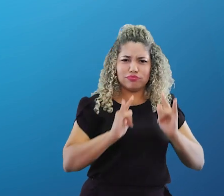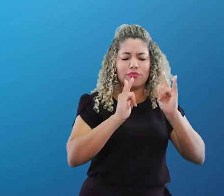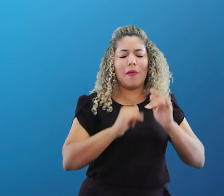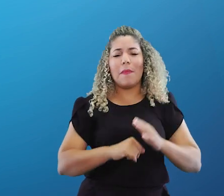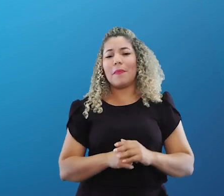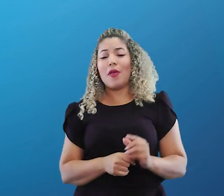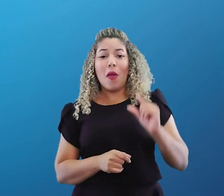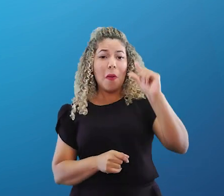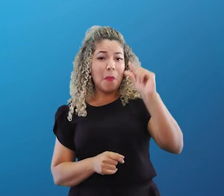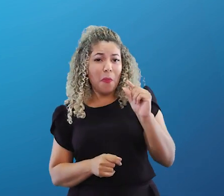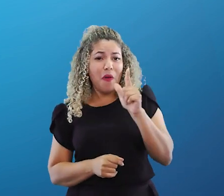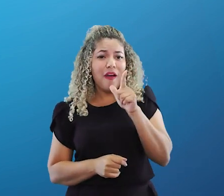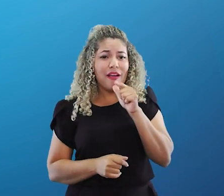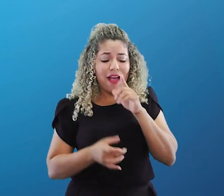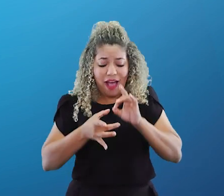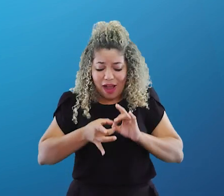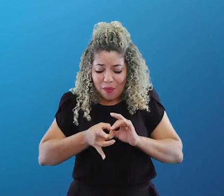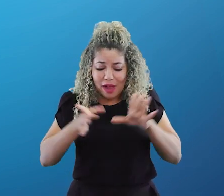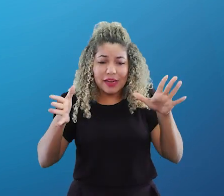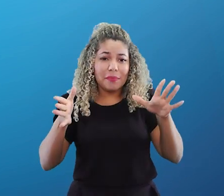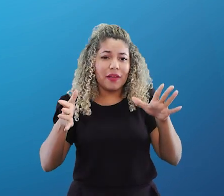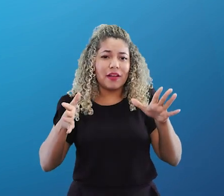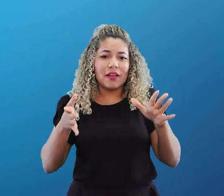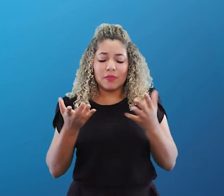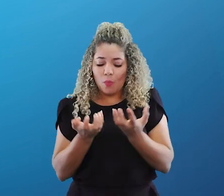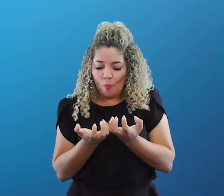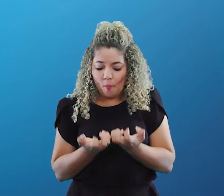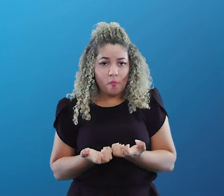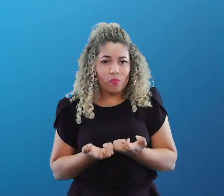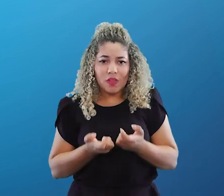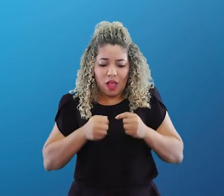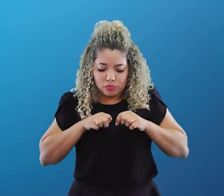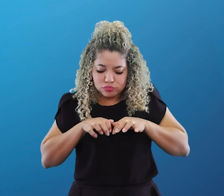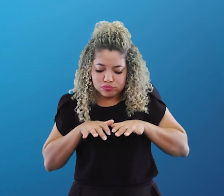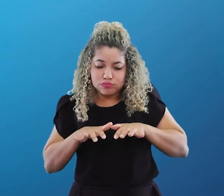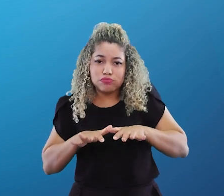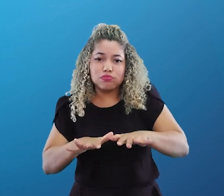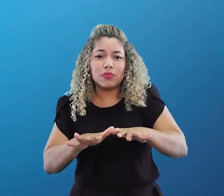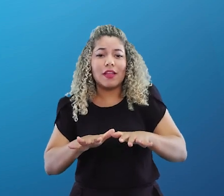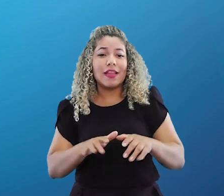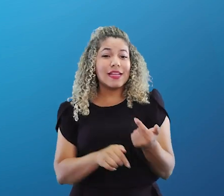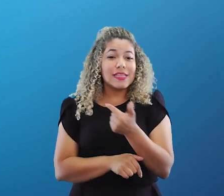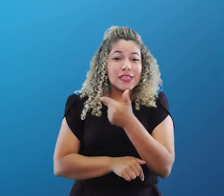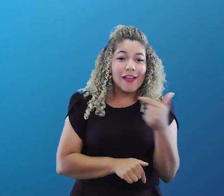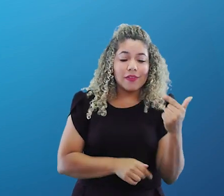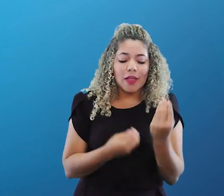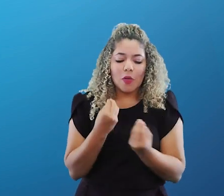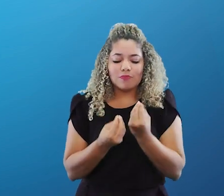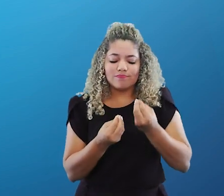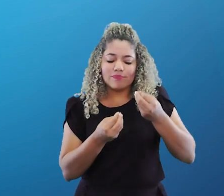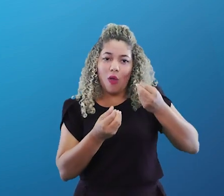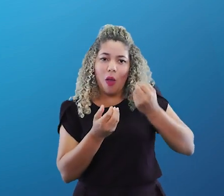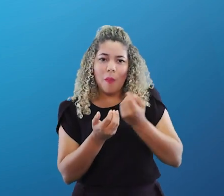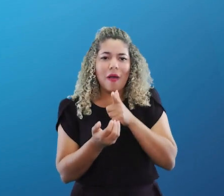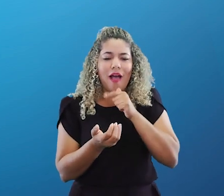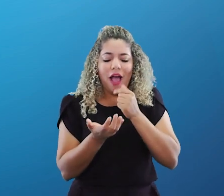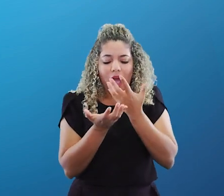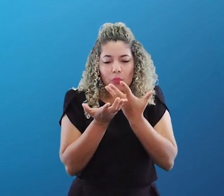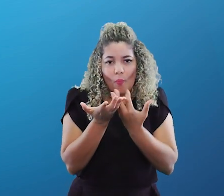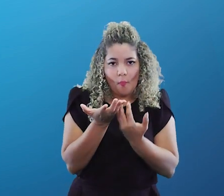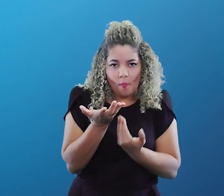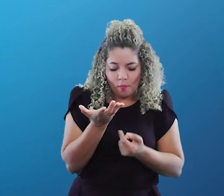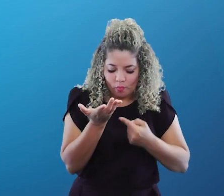muito baixo dessa água que acaba avançando sobre o solo. Então, essa impermeabilização acaba favorecendo também